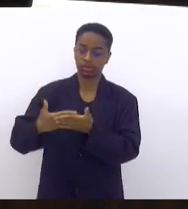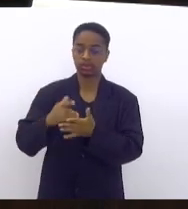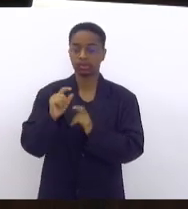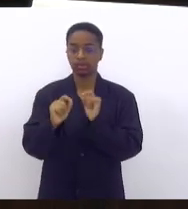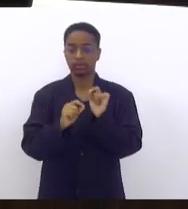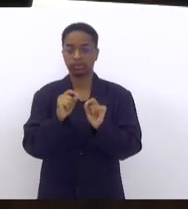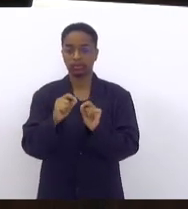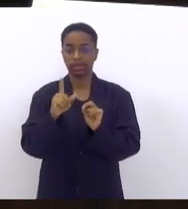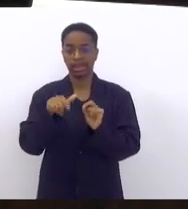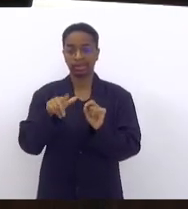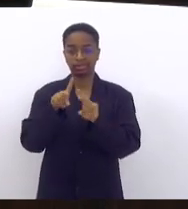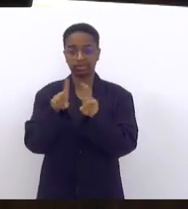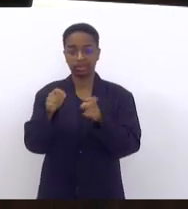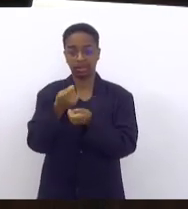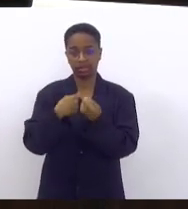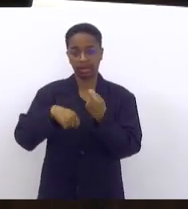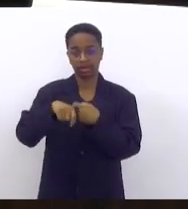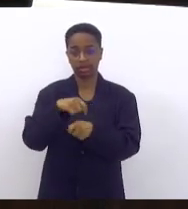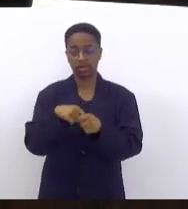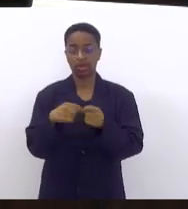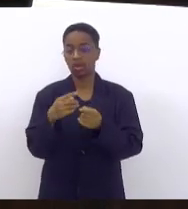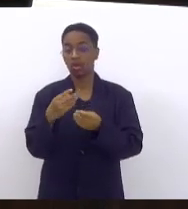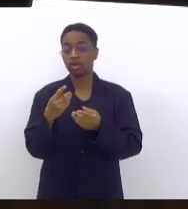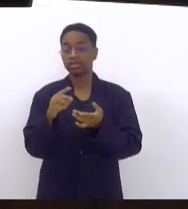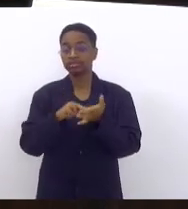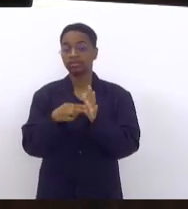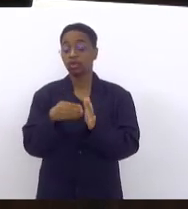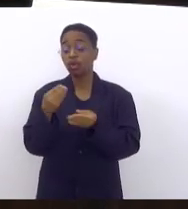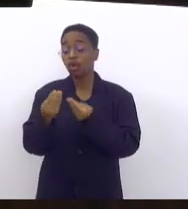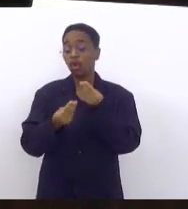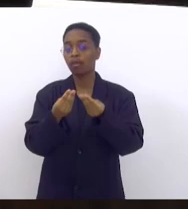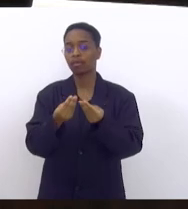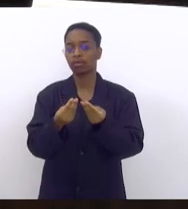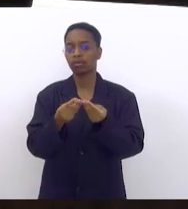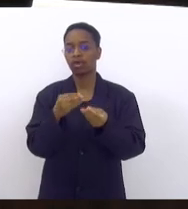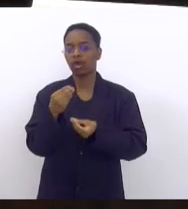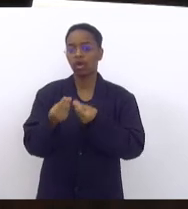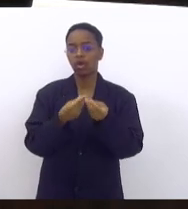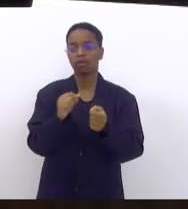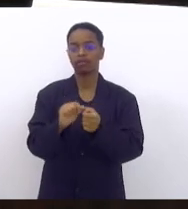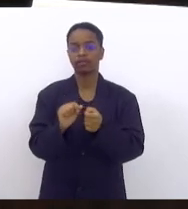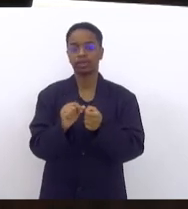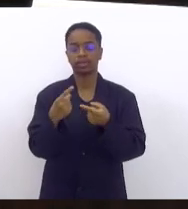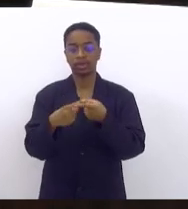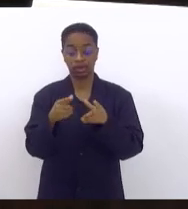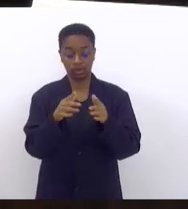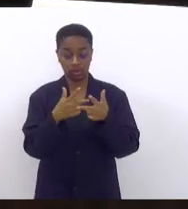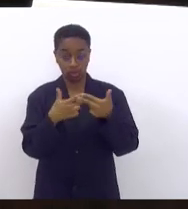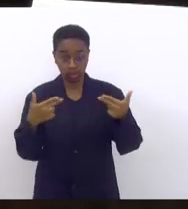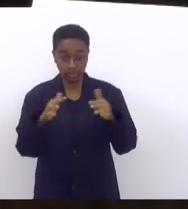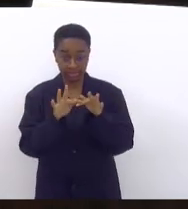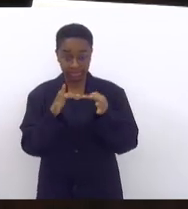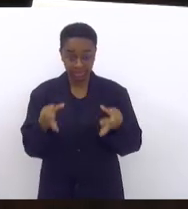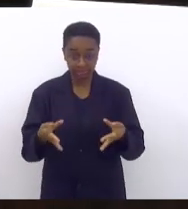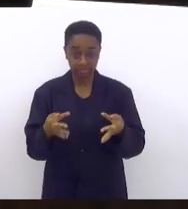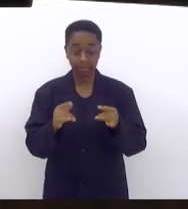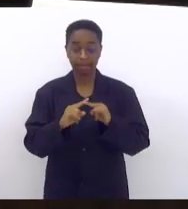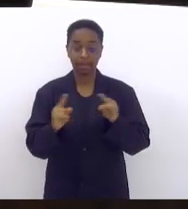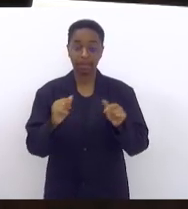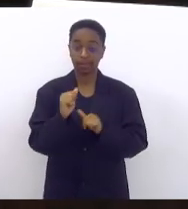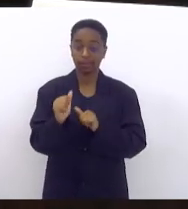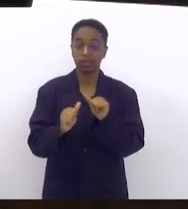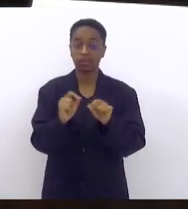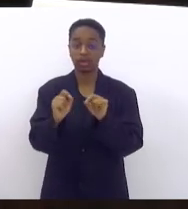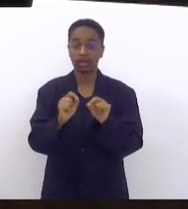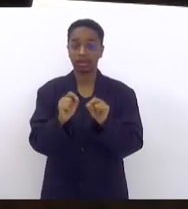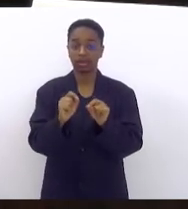questão administrativa, que é como fazer isso, né? Que é uma transferência, não é uma coisa simples, você fazer uma transferência para o